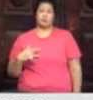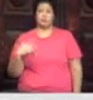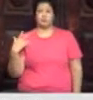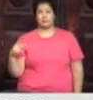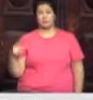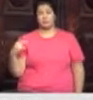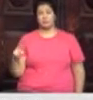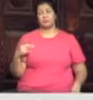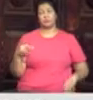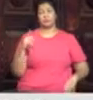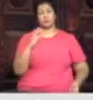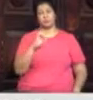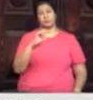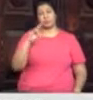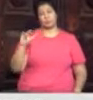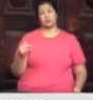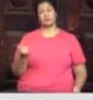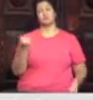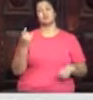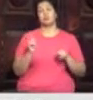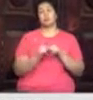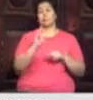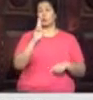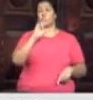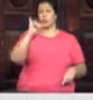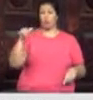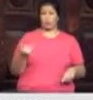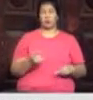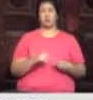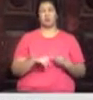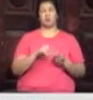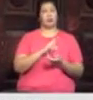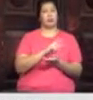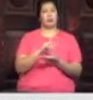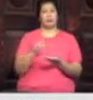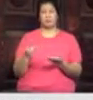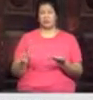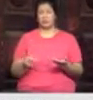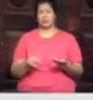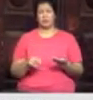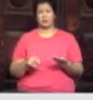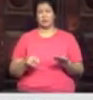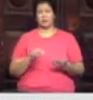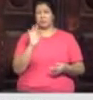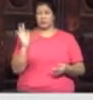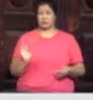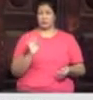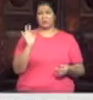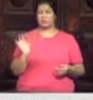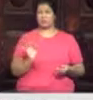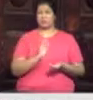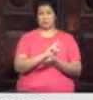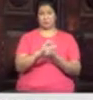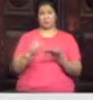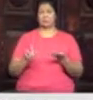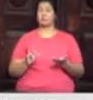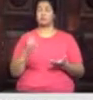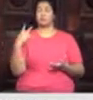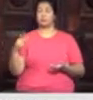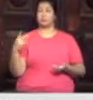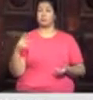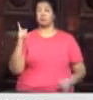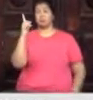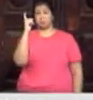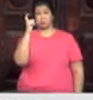dita, mas também ao ERJ, mas também ao ESO, mas também ao ENF, mas também à própria rede FAETEC, as dificuldades enfrentadas pela